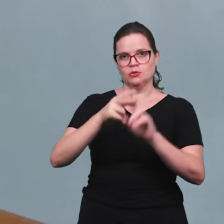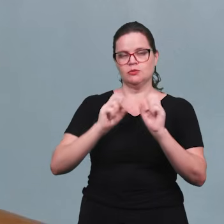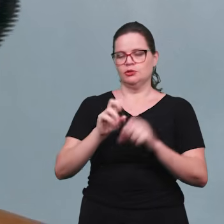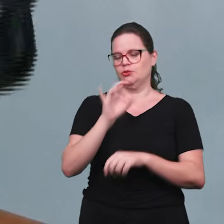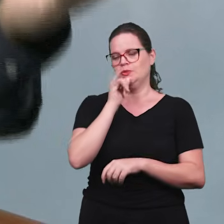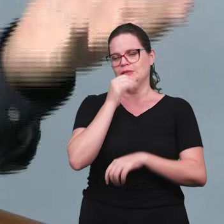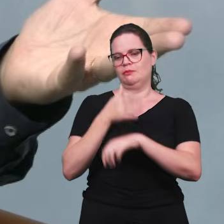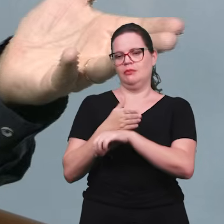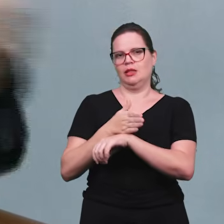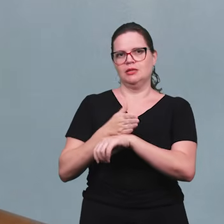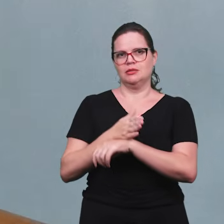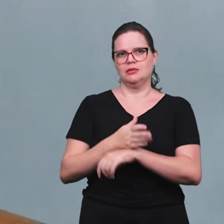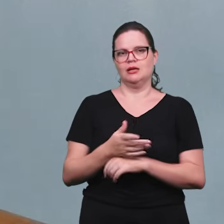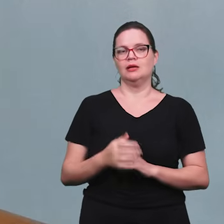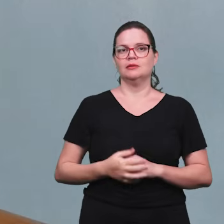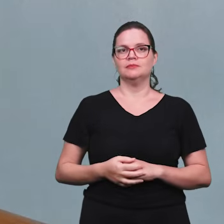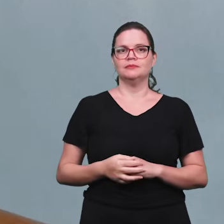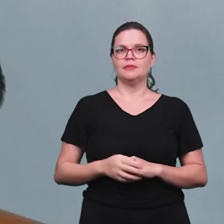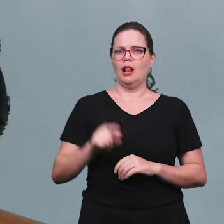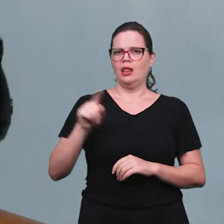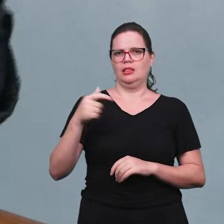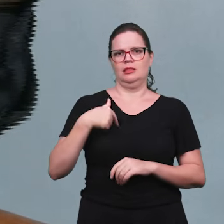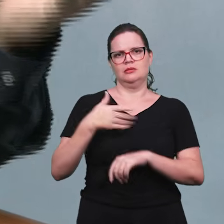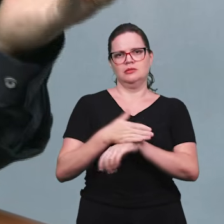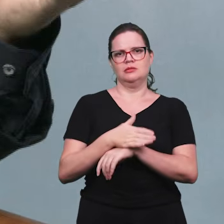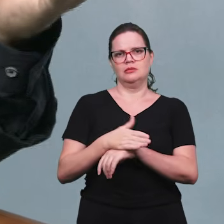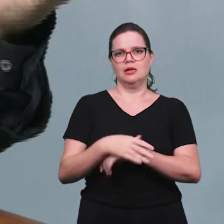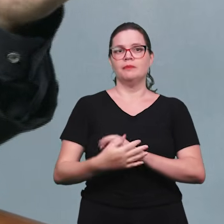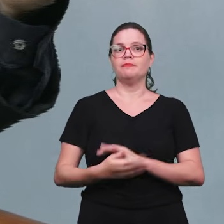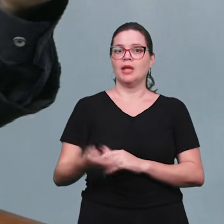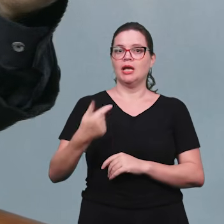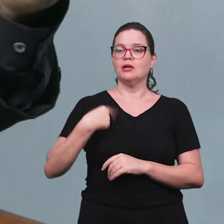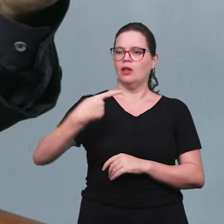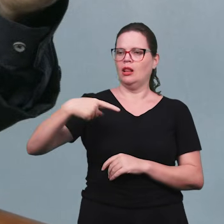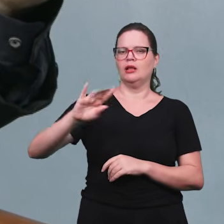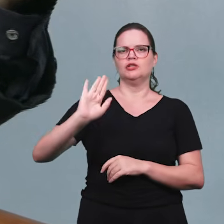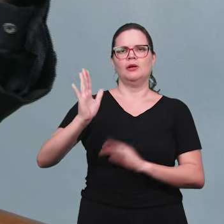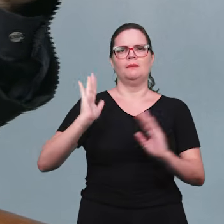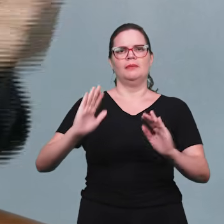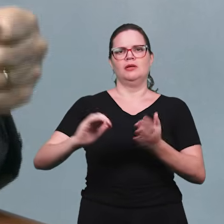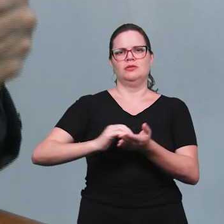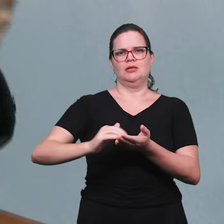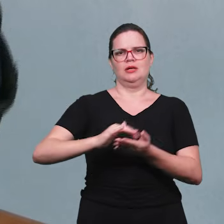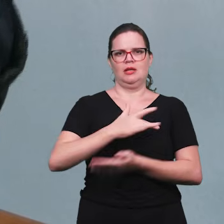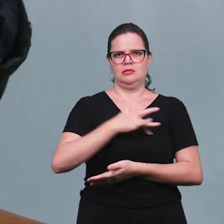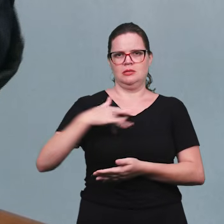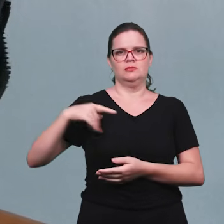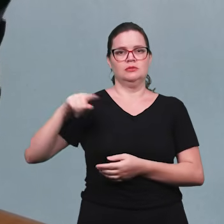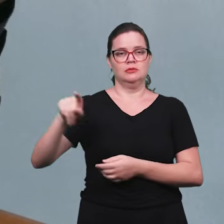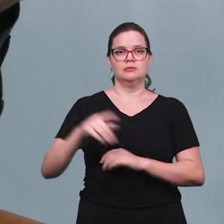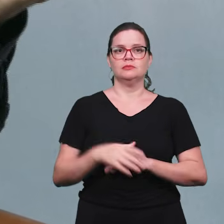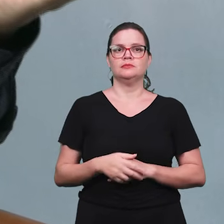Na Serra, por exemplo, eu falar que eu sou da Serra e, por acaso, né, fui secretário de saúde um período lá.